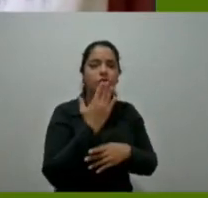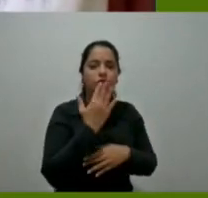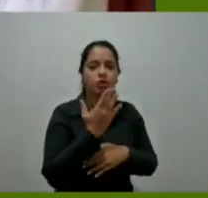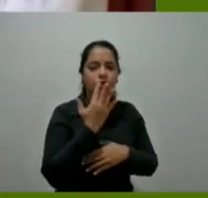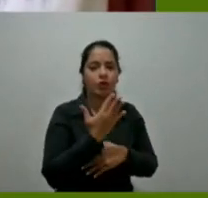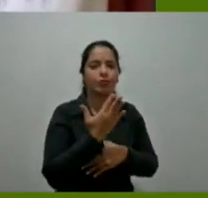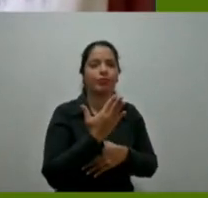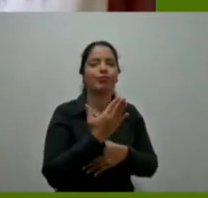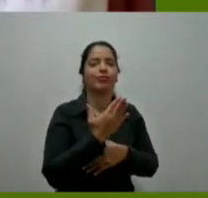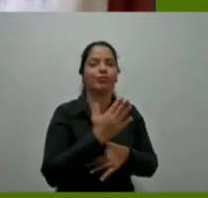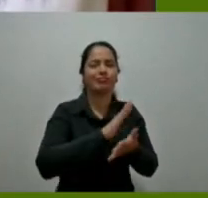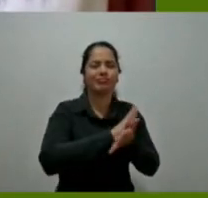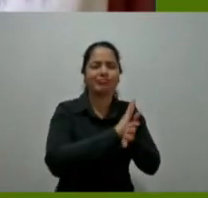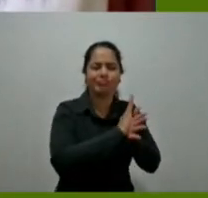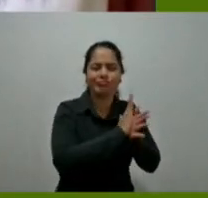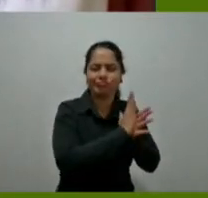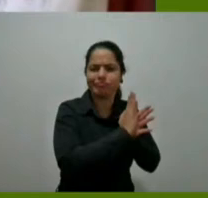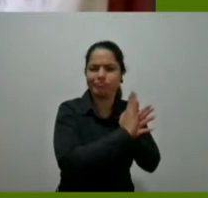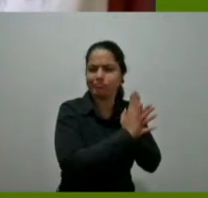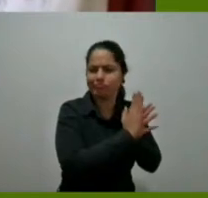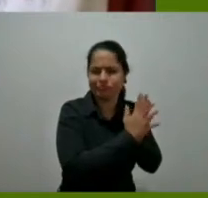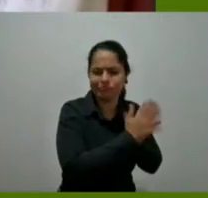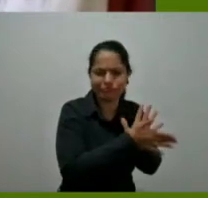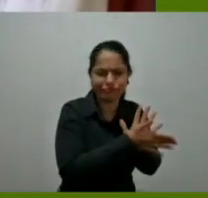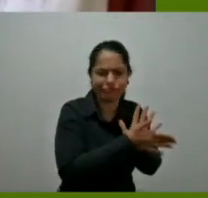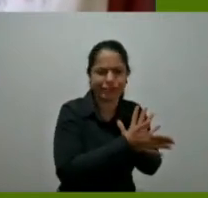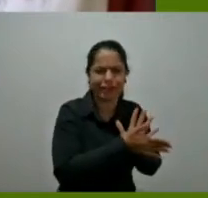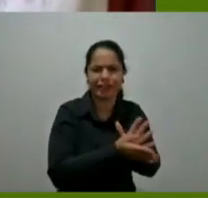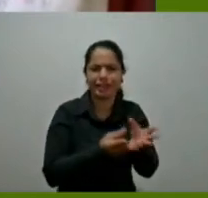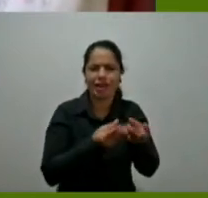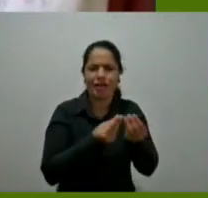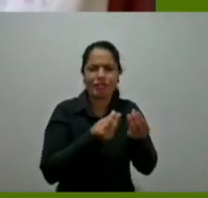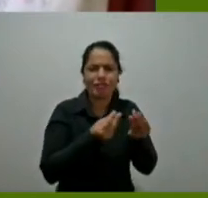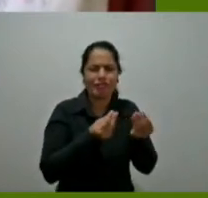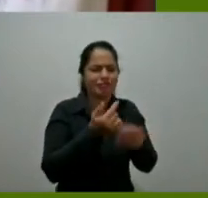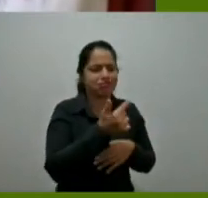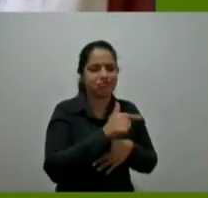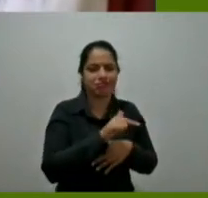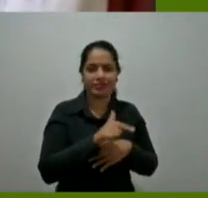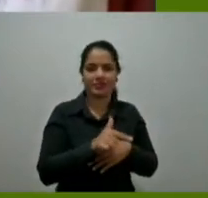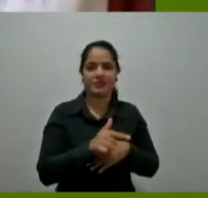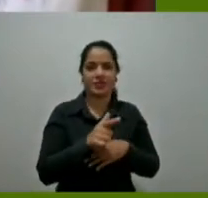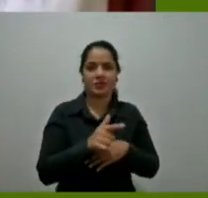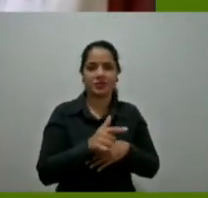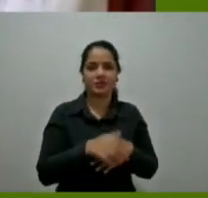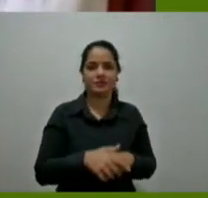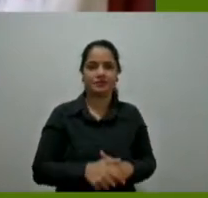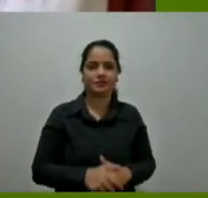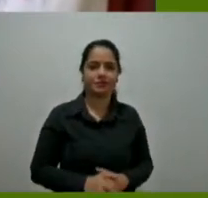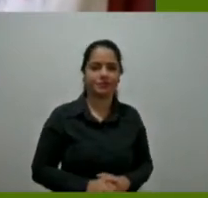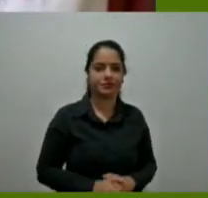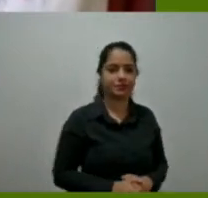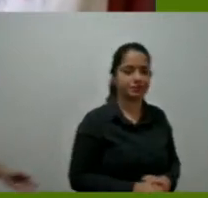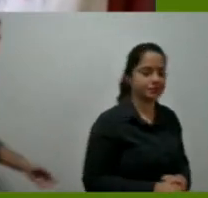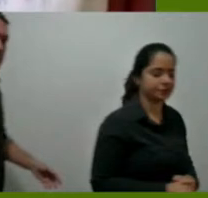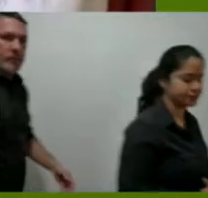o mais pobre, possivelmente, do Brasil. E nós, a nossa missão hoje